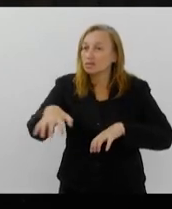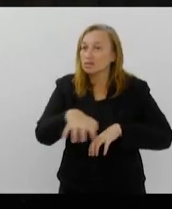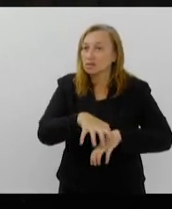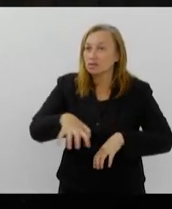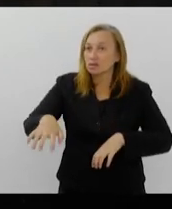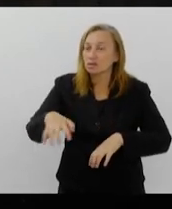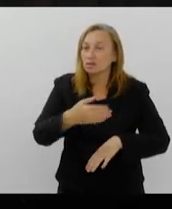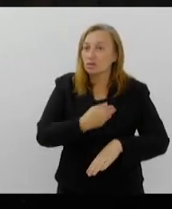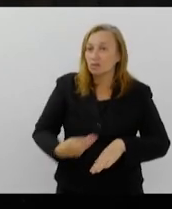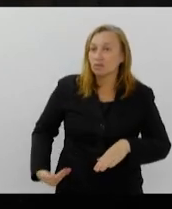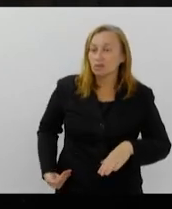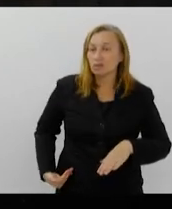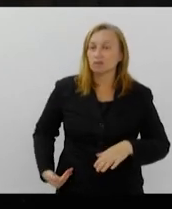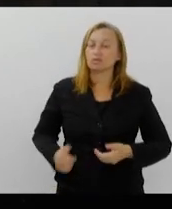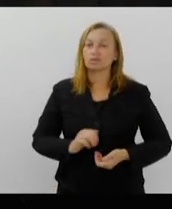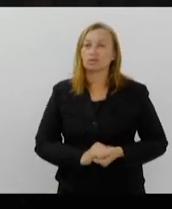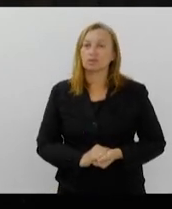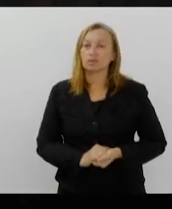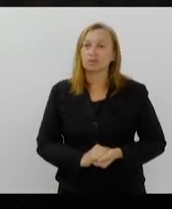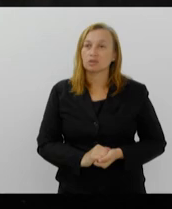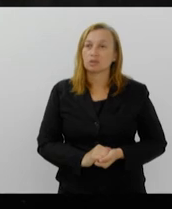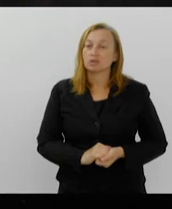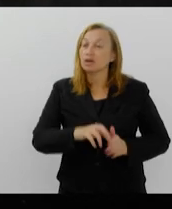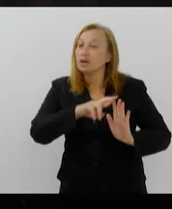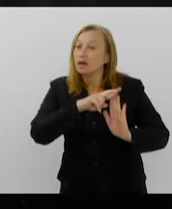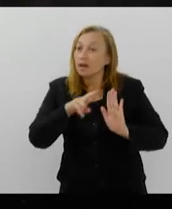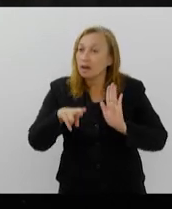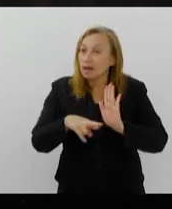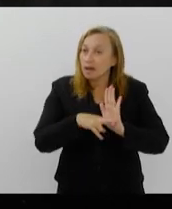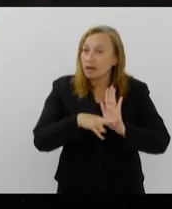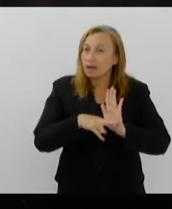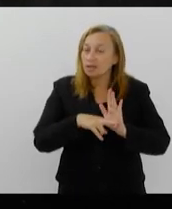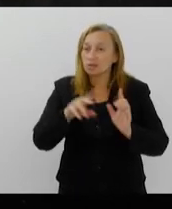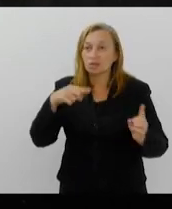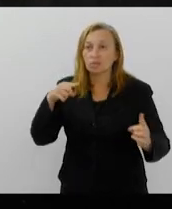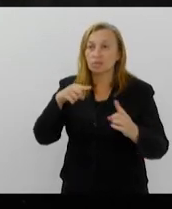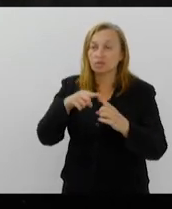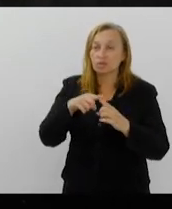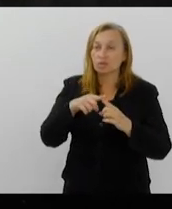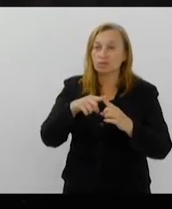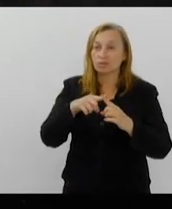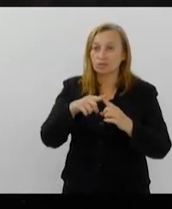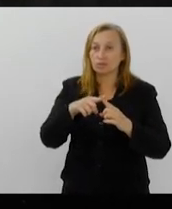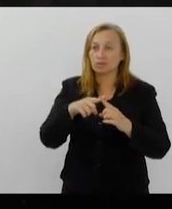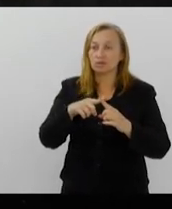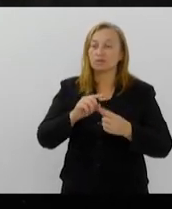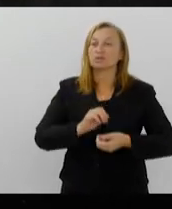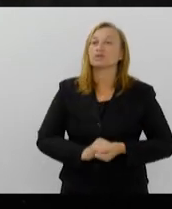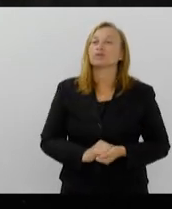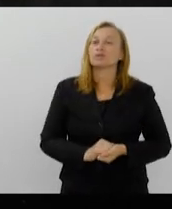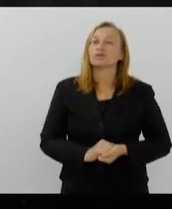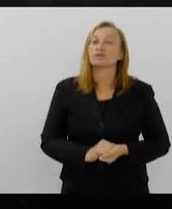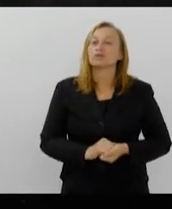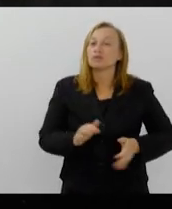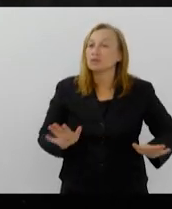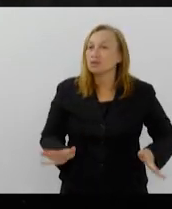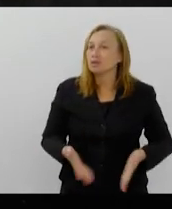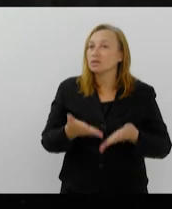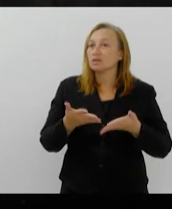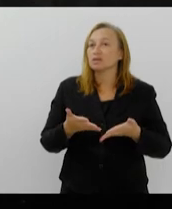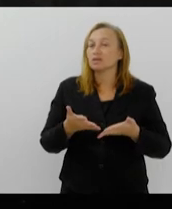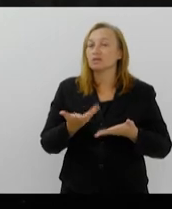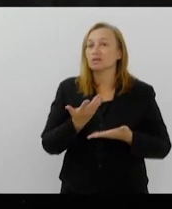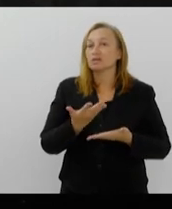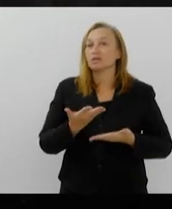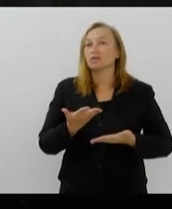governamental e o estabelecimento de diretrizes e de objetivos e metas para as iniciativas